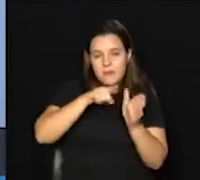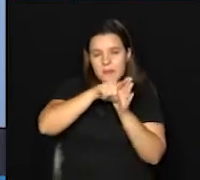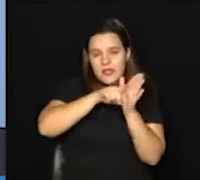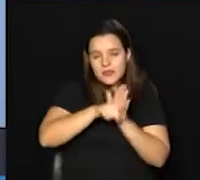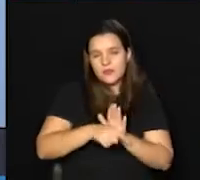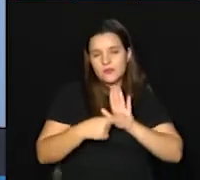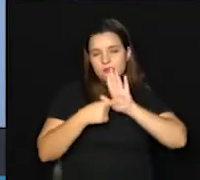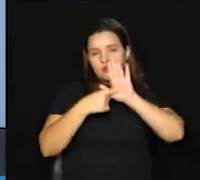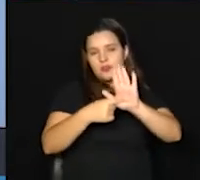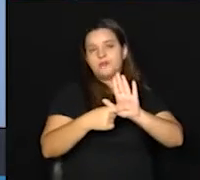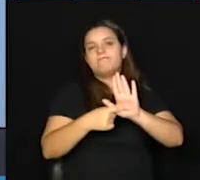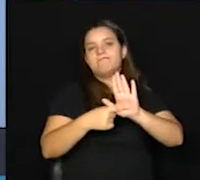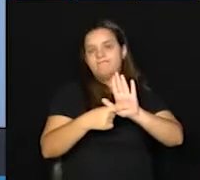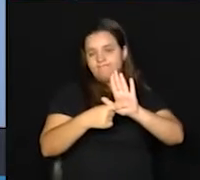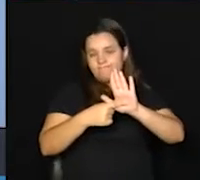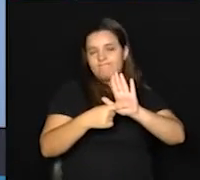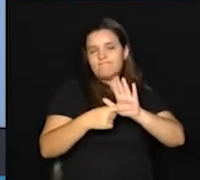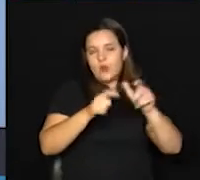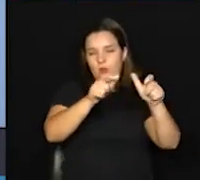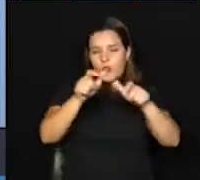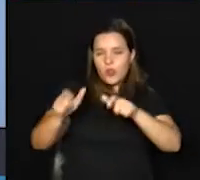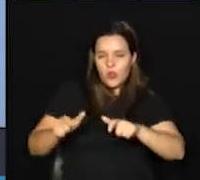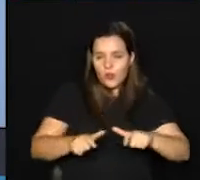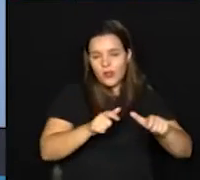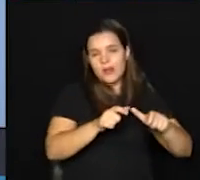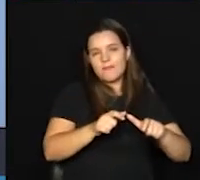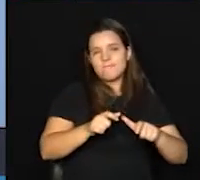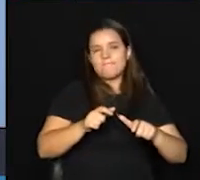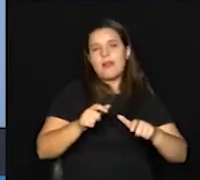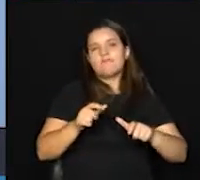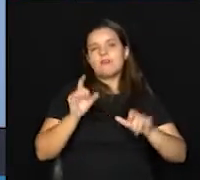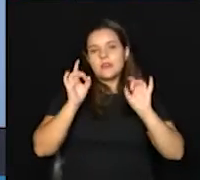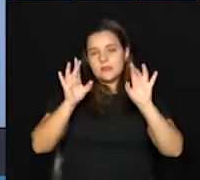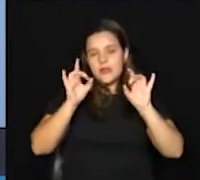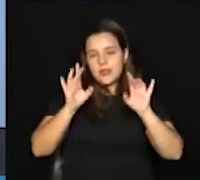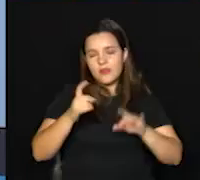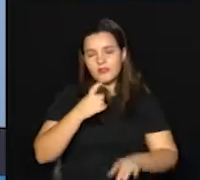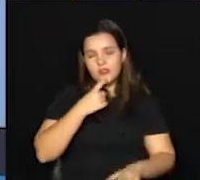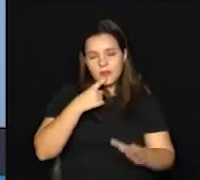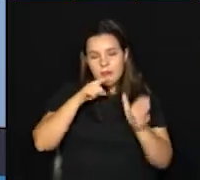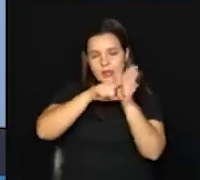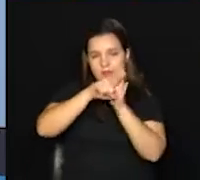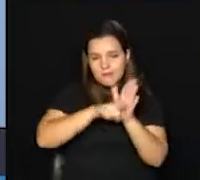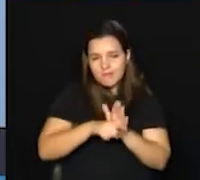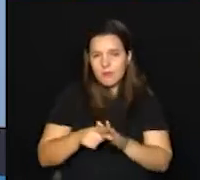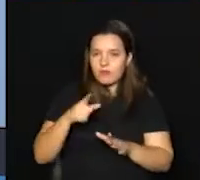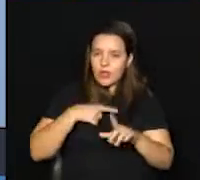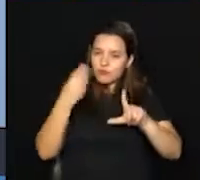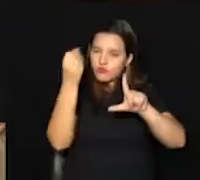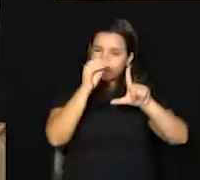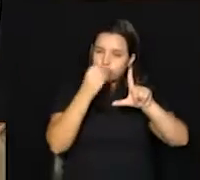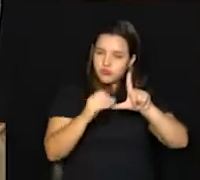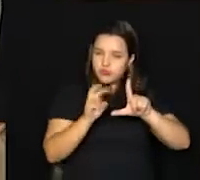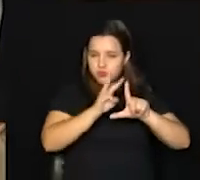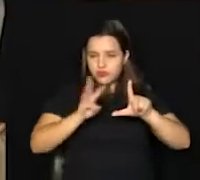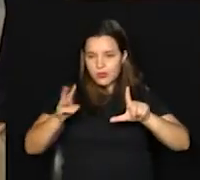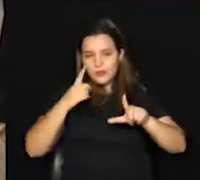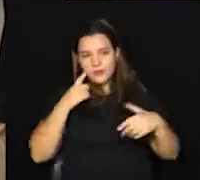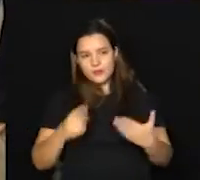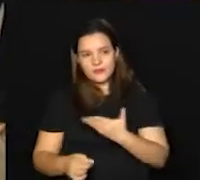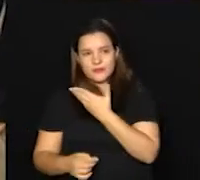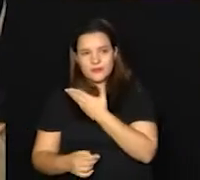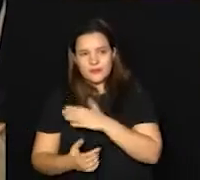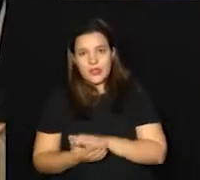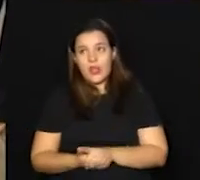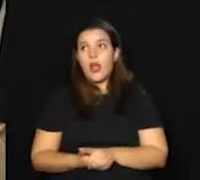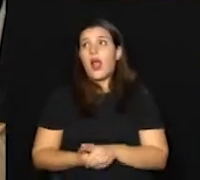das estações meteorológicas, são 14 em Campinas e os dados são todos inseridos ali nesse site. Vou acessar depois para me